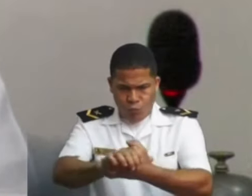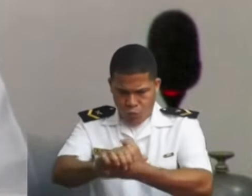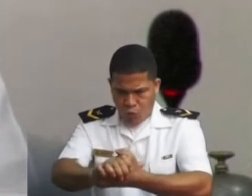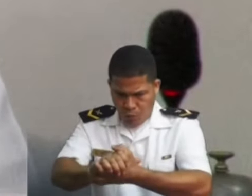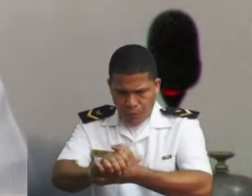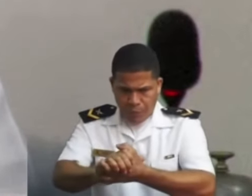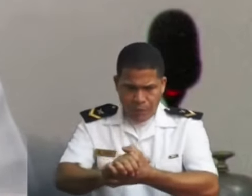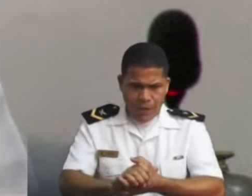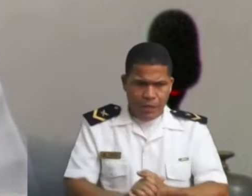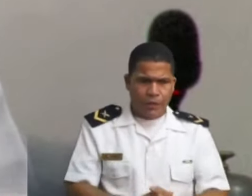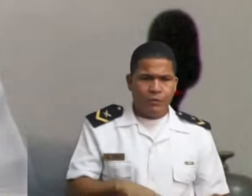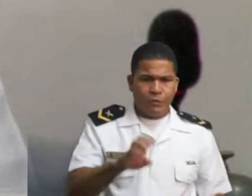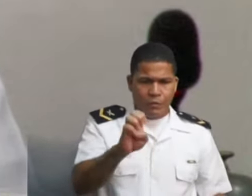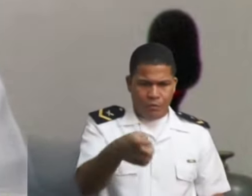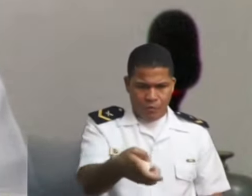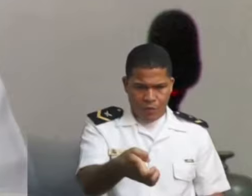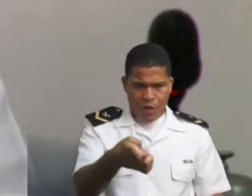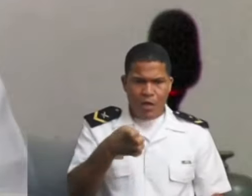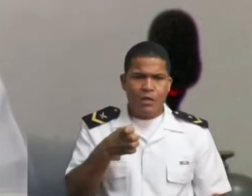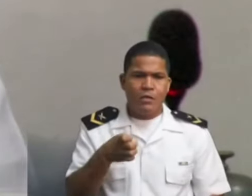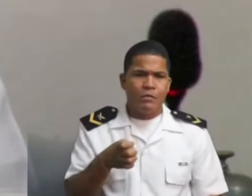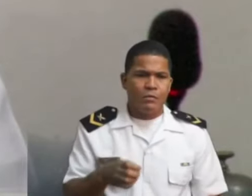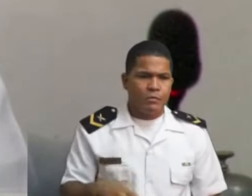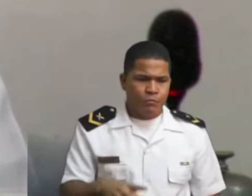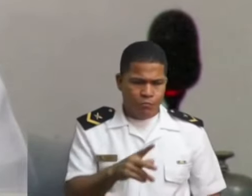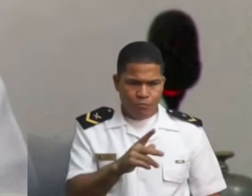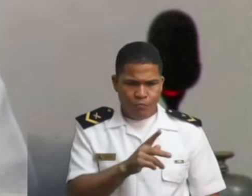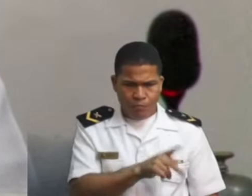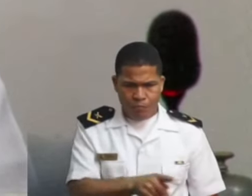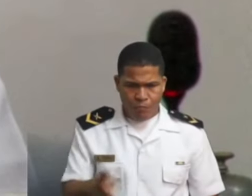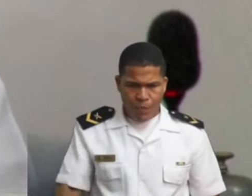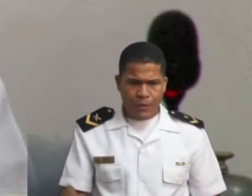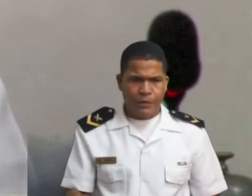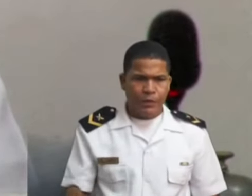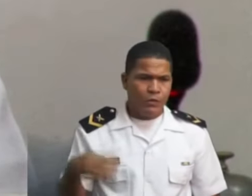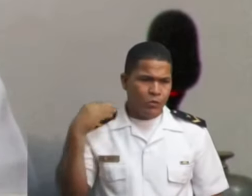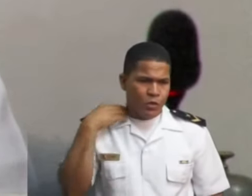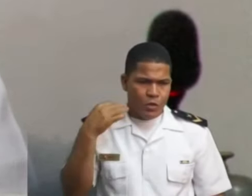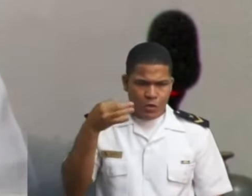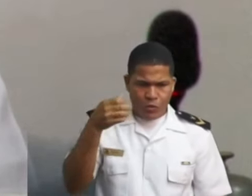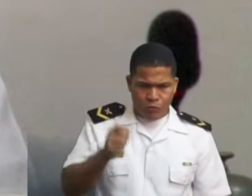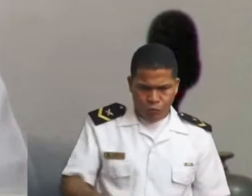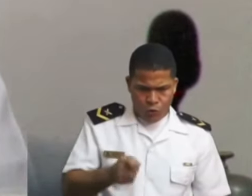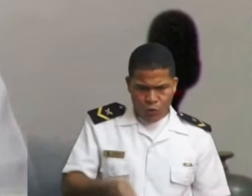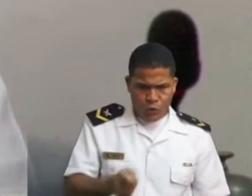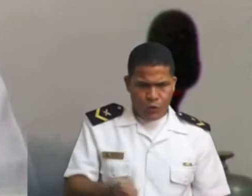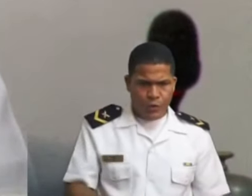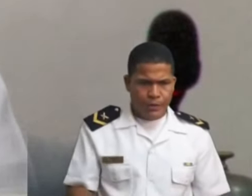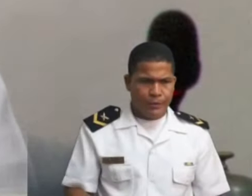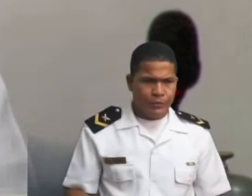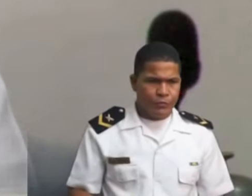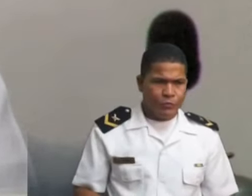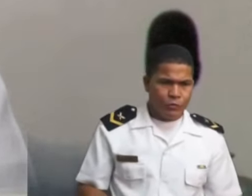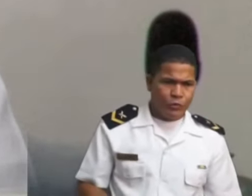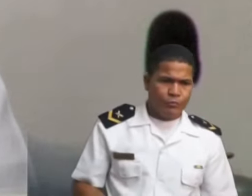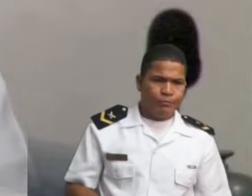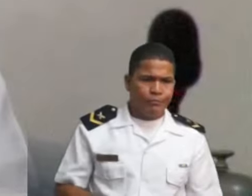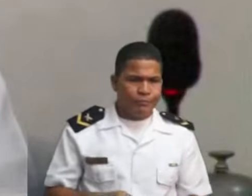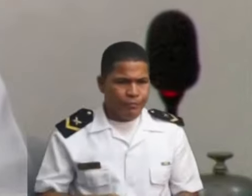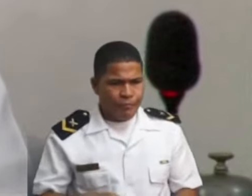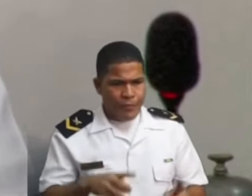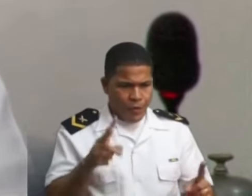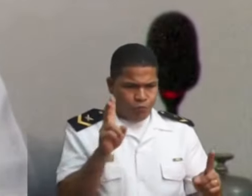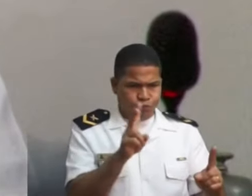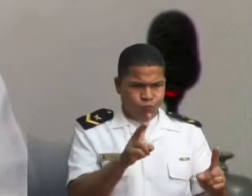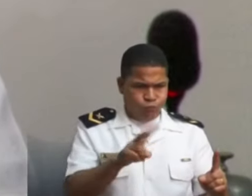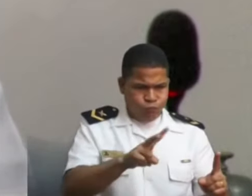cumprimento seus ex-presidentes e juízes. Senhores desembargadores Alcides Martins Ribeiro Filho